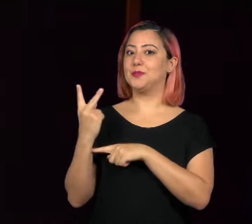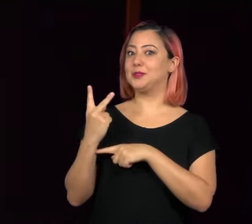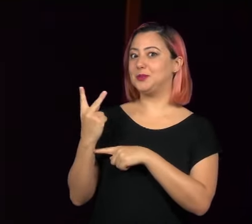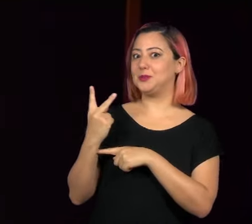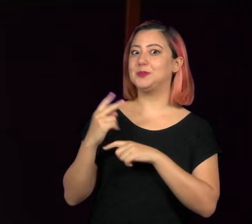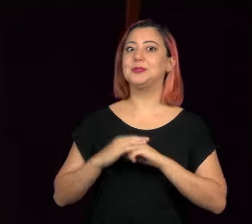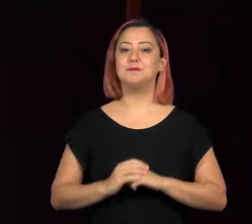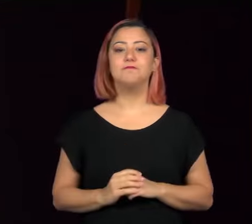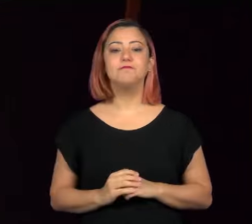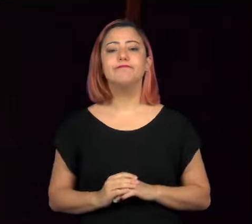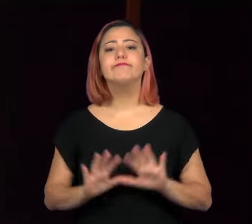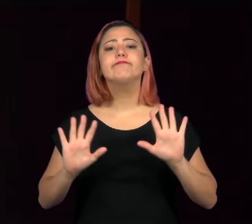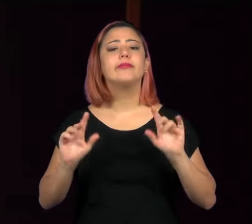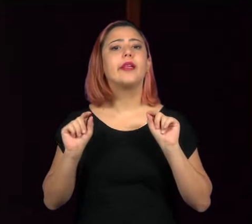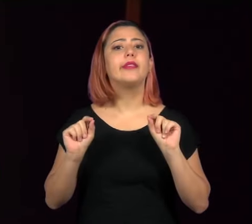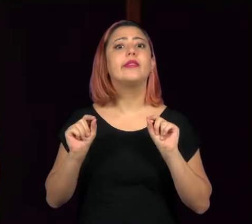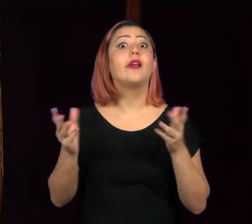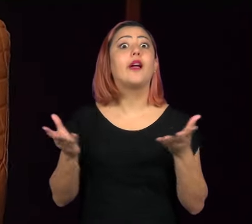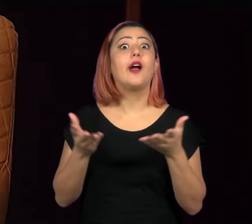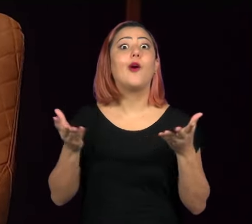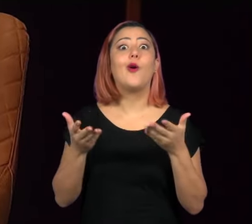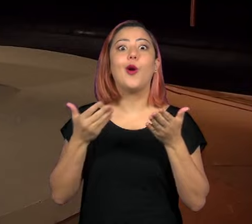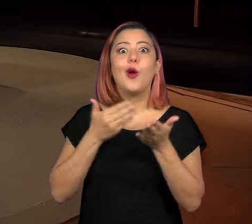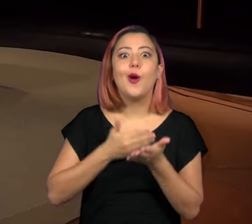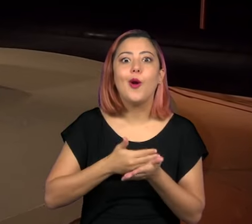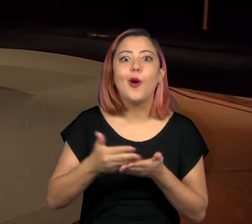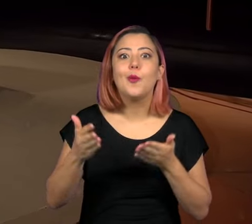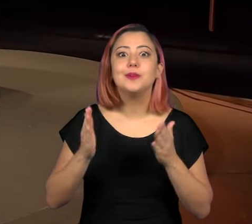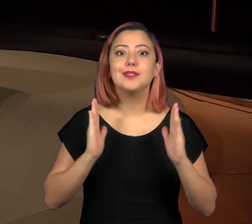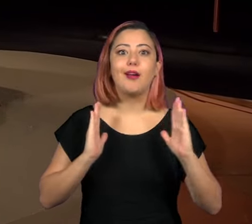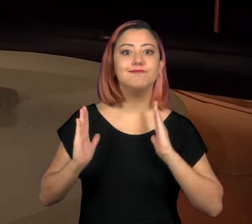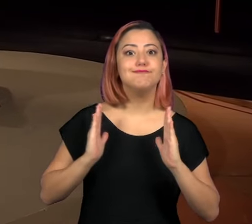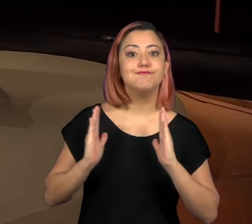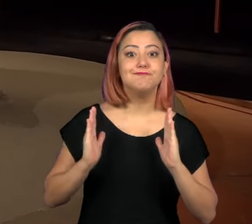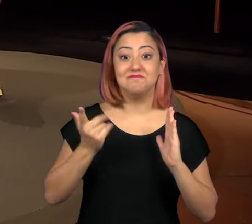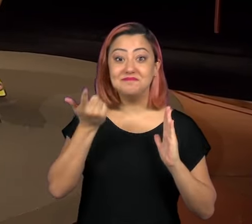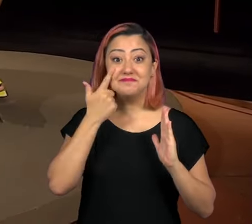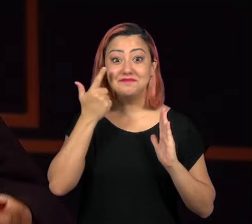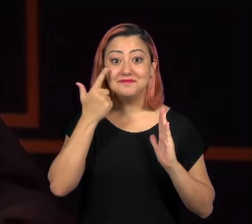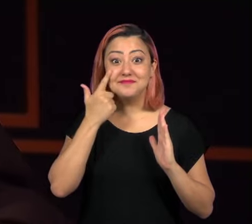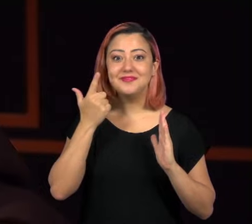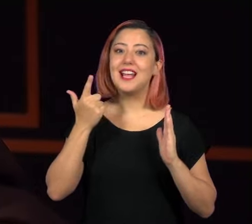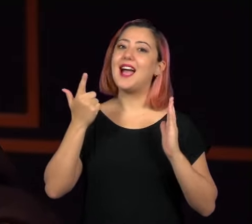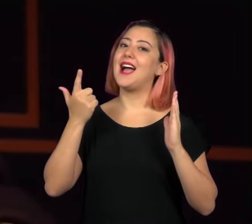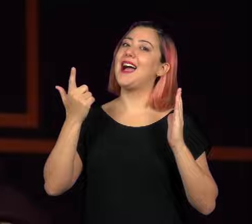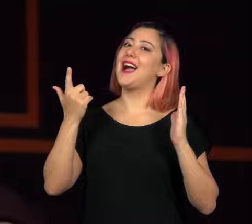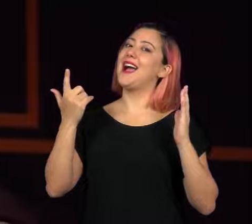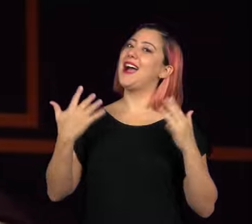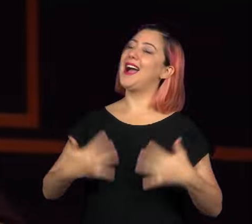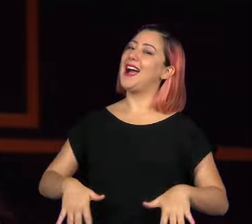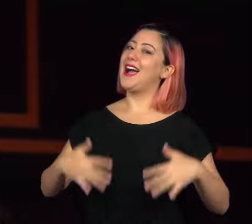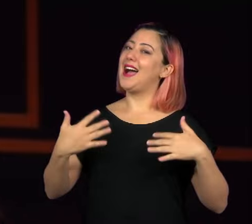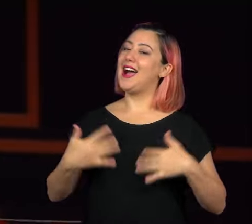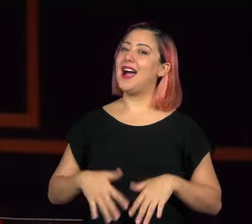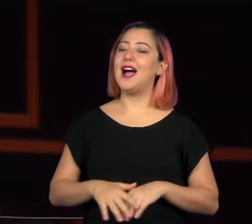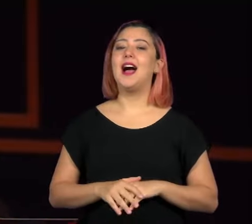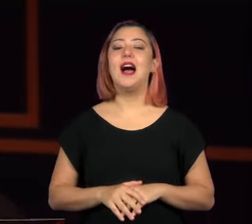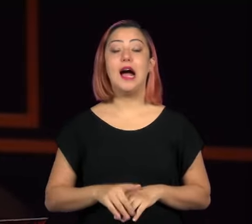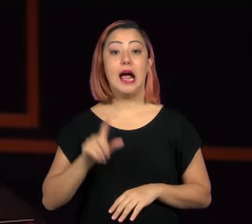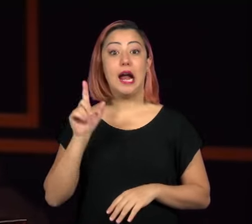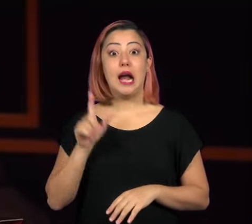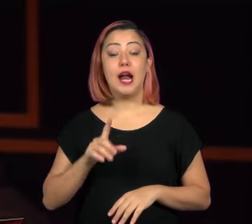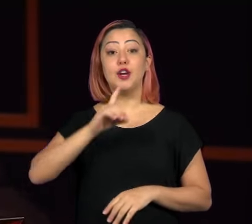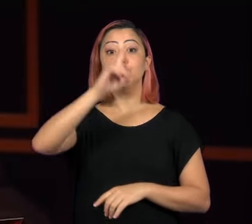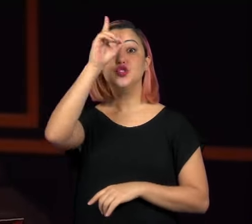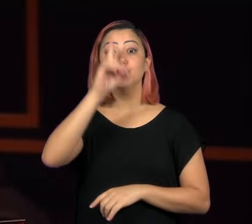E quem será o convidado que vai abrir este bloco? Vejamos! É um dos grandes